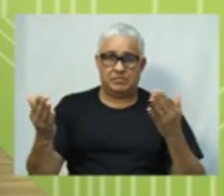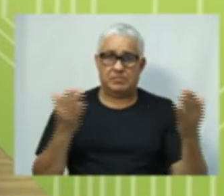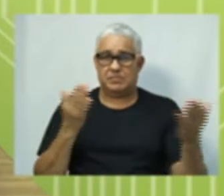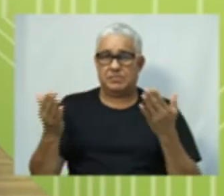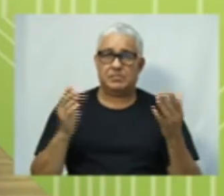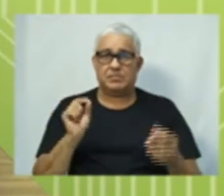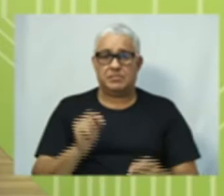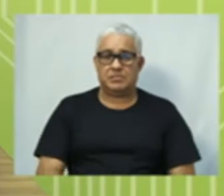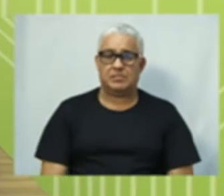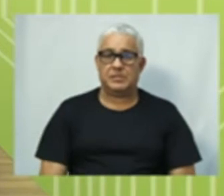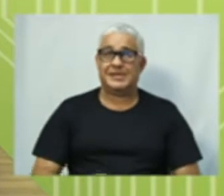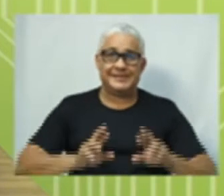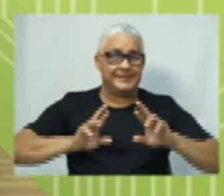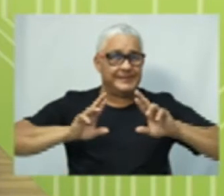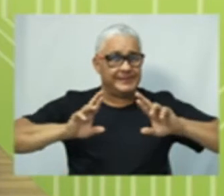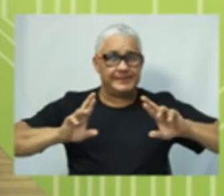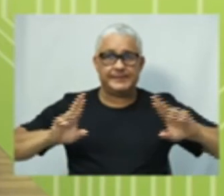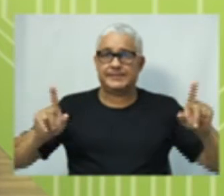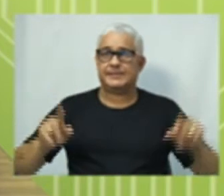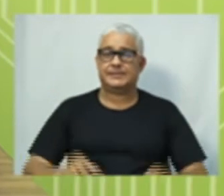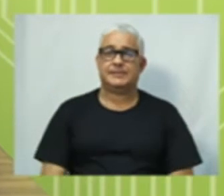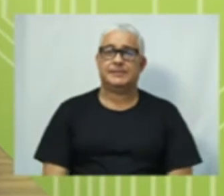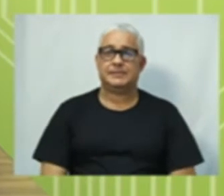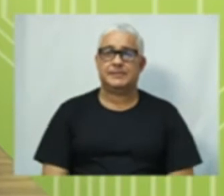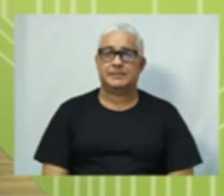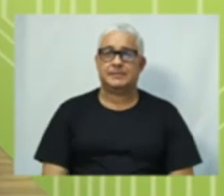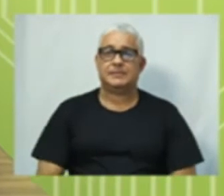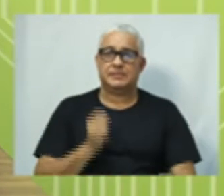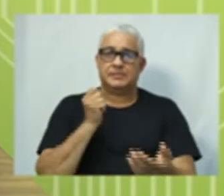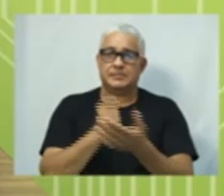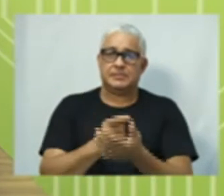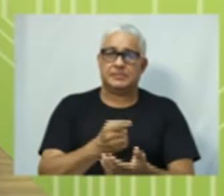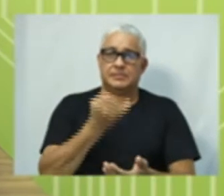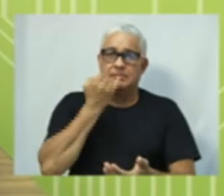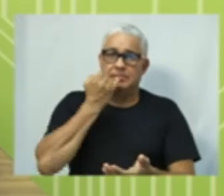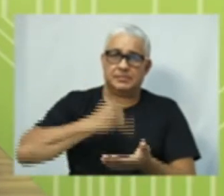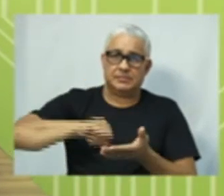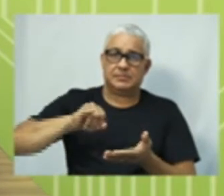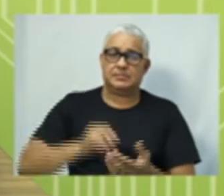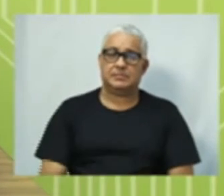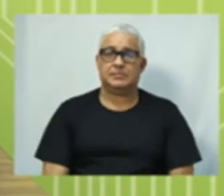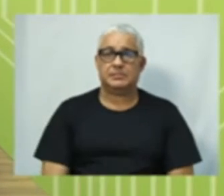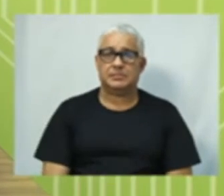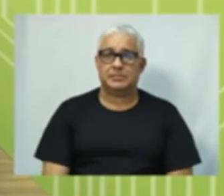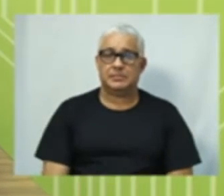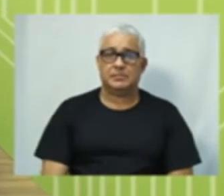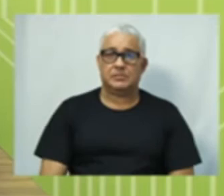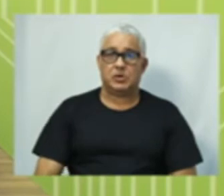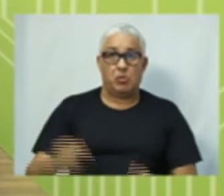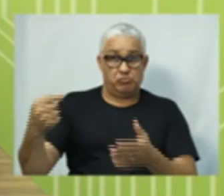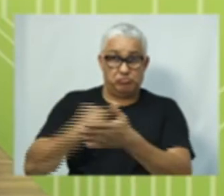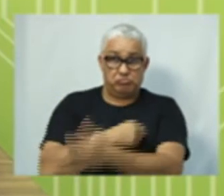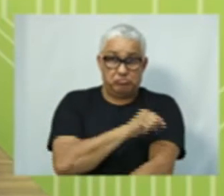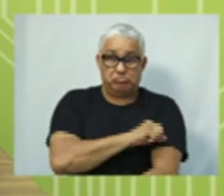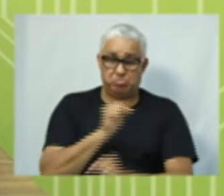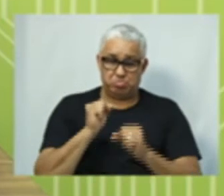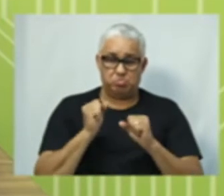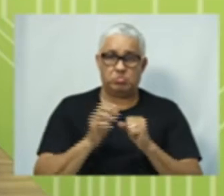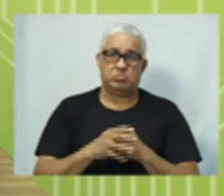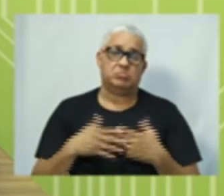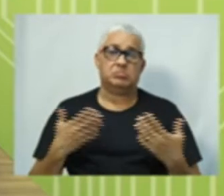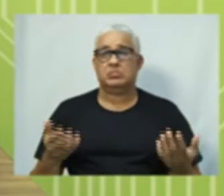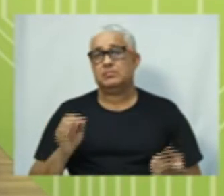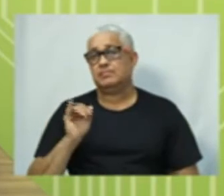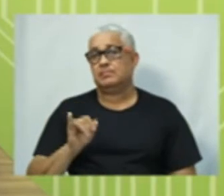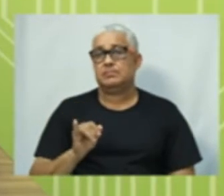eles, a diferença que se dá a pagar os impostos. Mas o aluno pode me perguntar, professor, se o